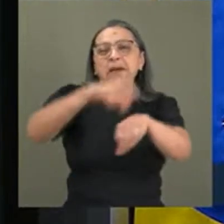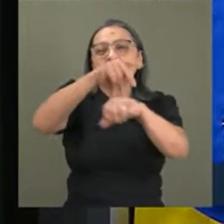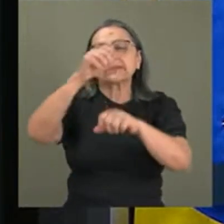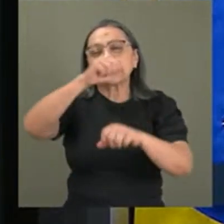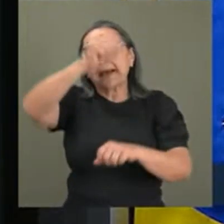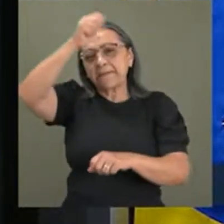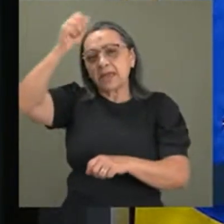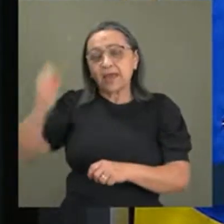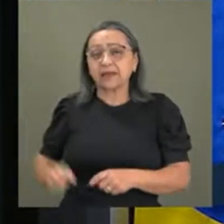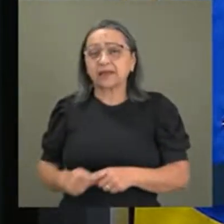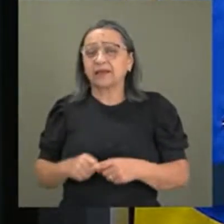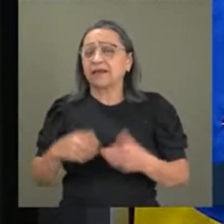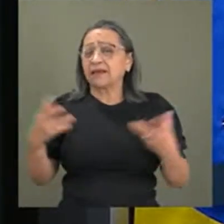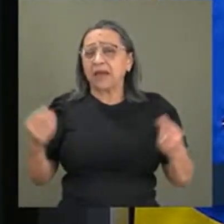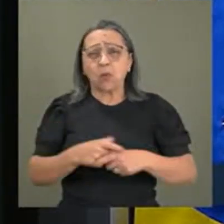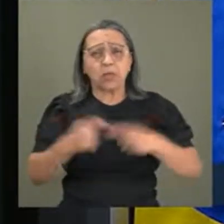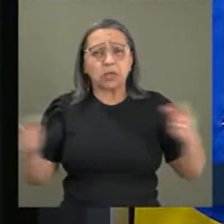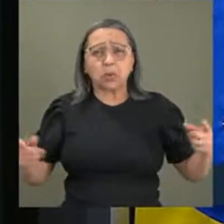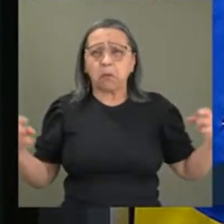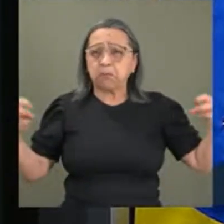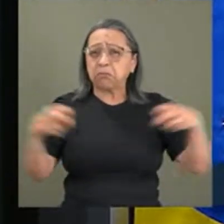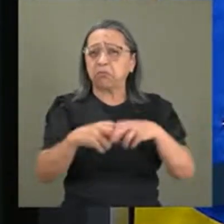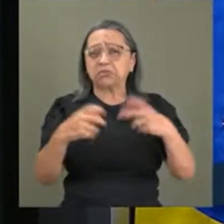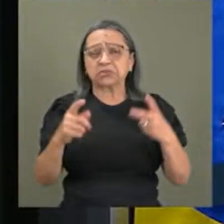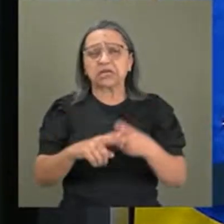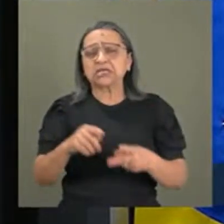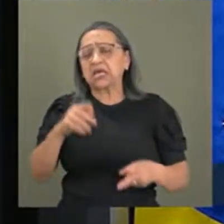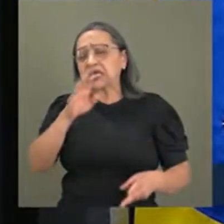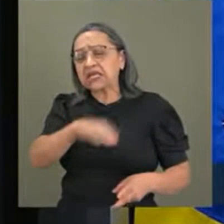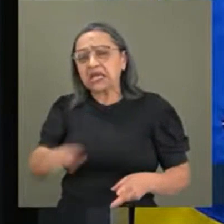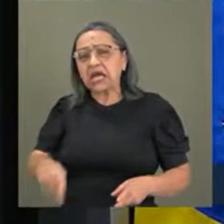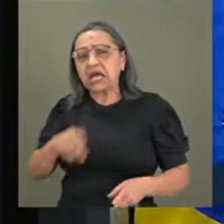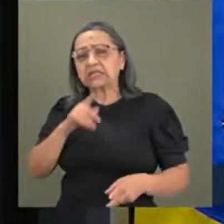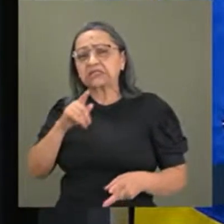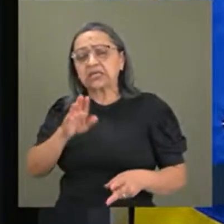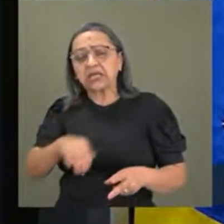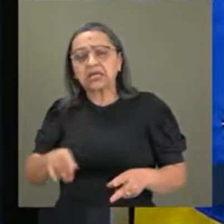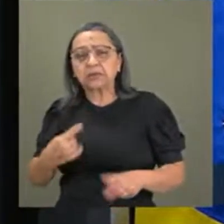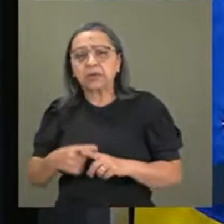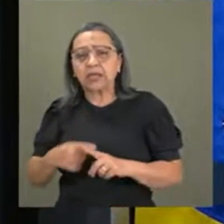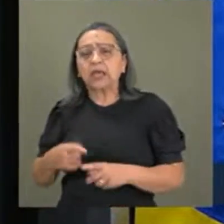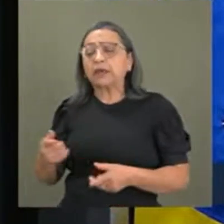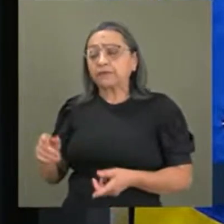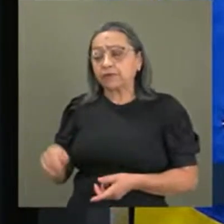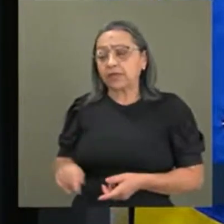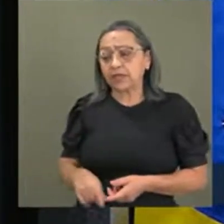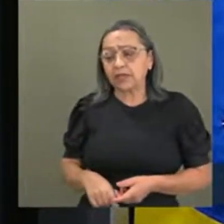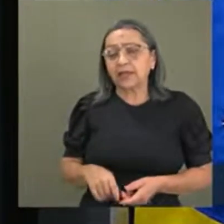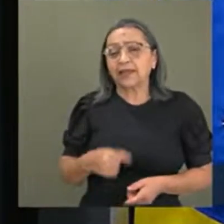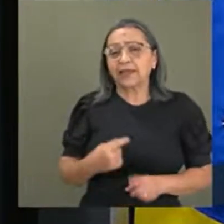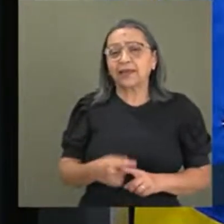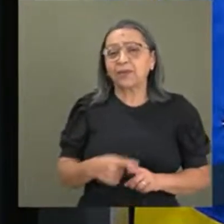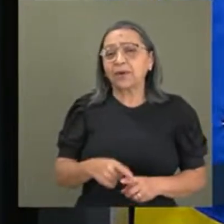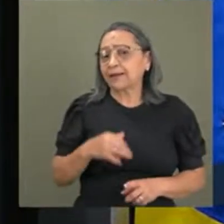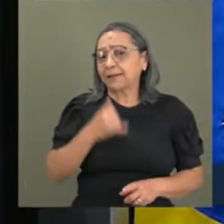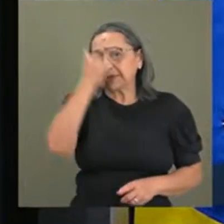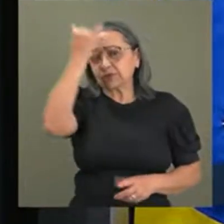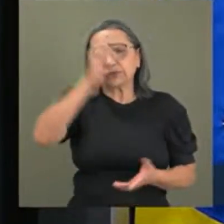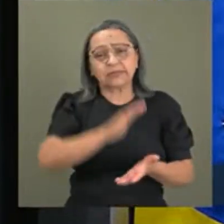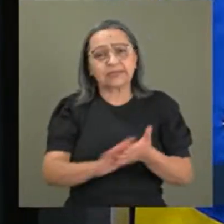trânsito, criança intoxicada com pai que esqueceu chocolate, bolo de maconha. É uma tragédia sem